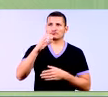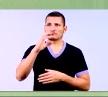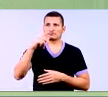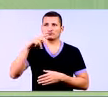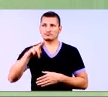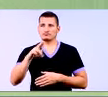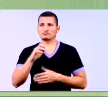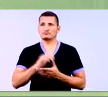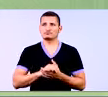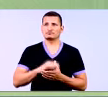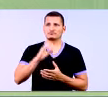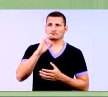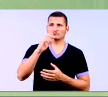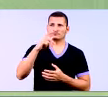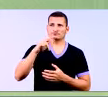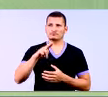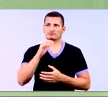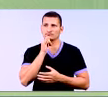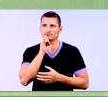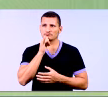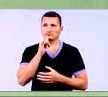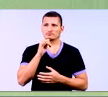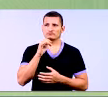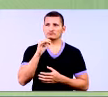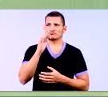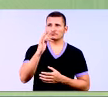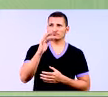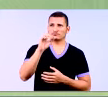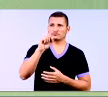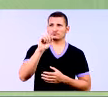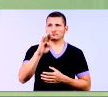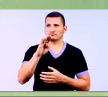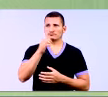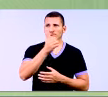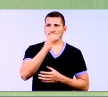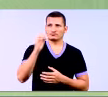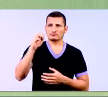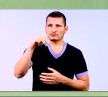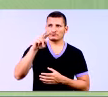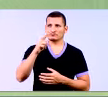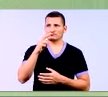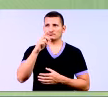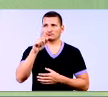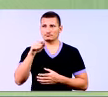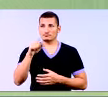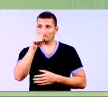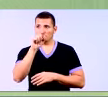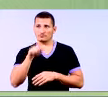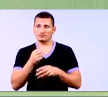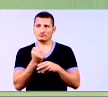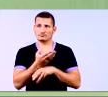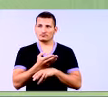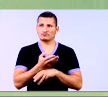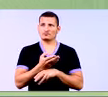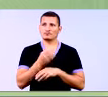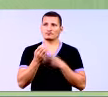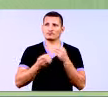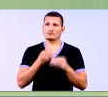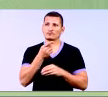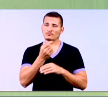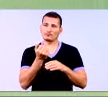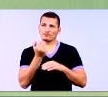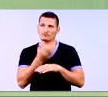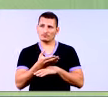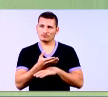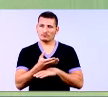Processador, por exemplo, com clock de FSB, de 100 MHz, o que é isso aqui? É o clock externo, né? Ou seja, como é que ele entrega lá fora.